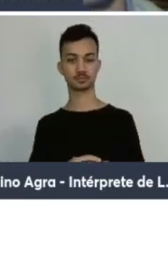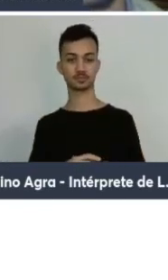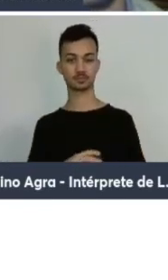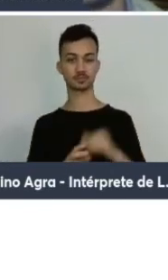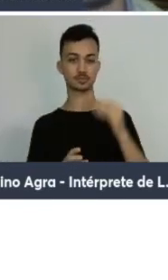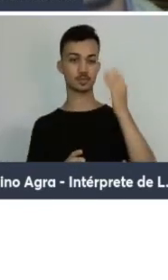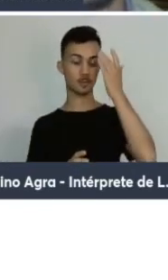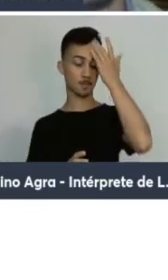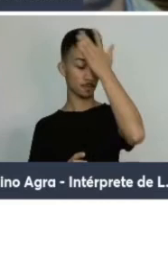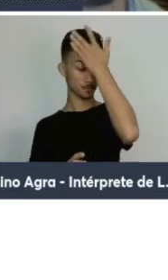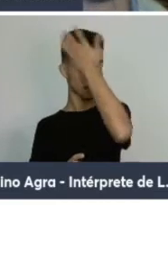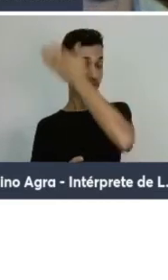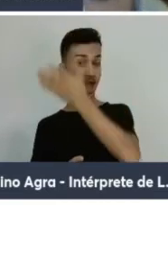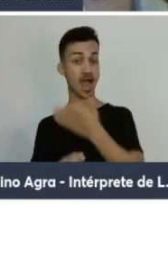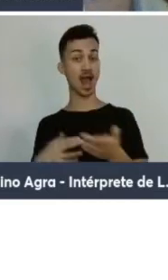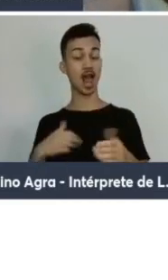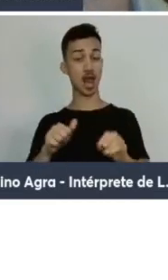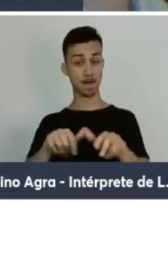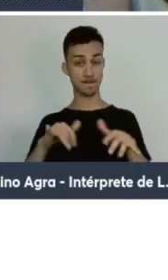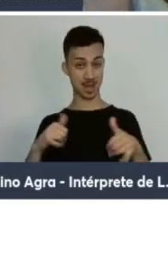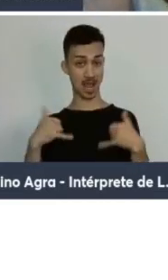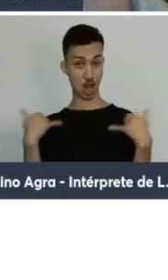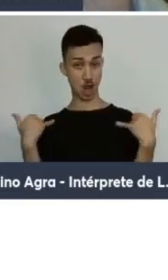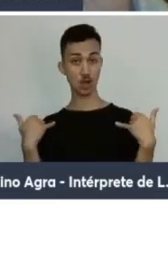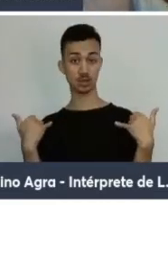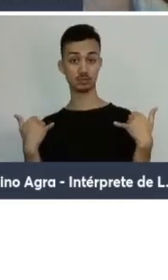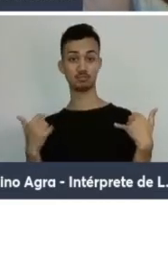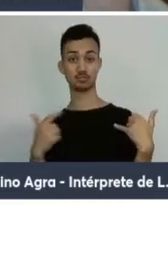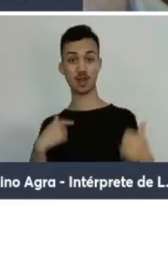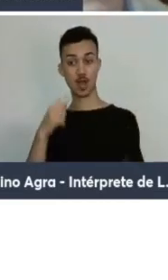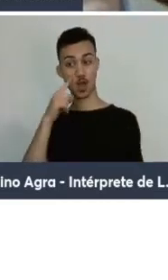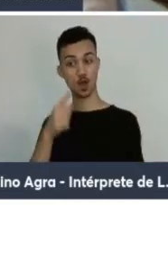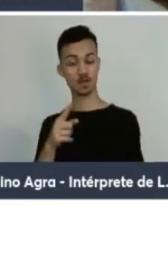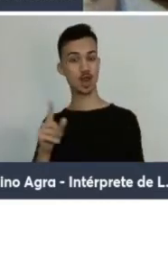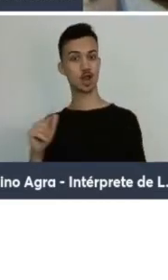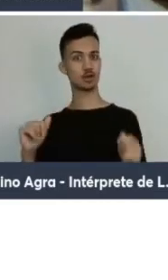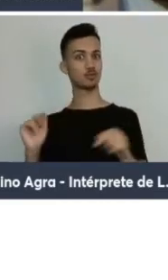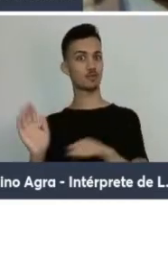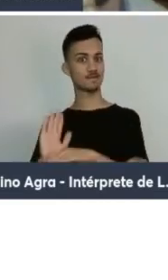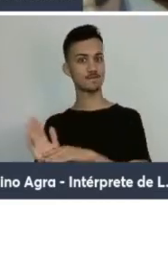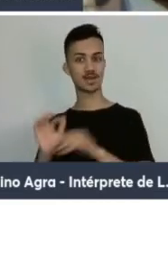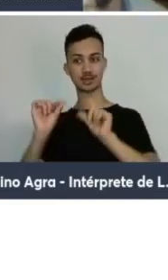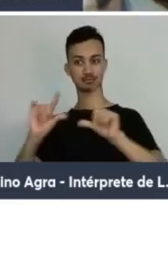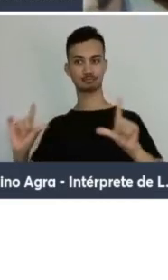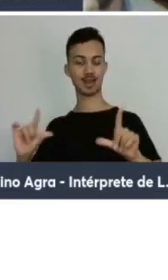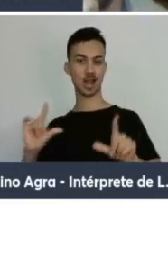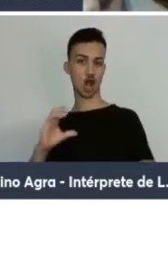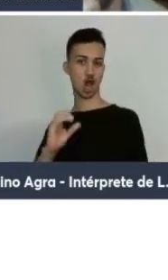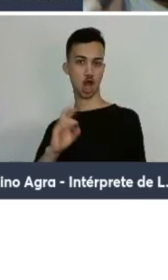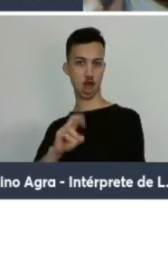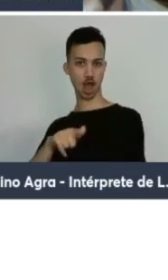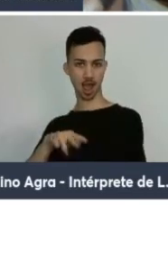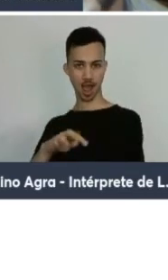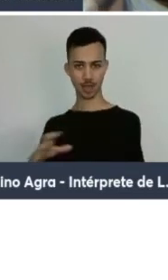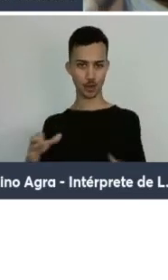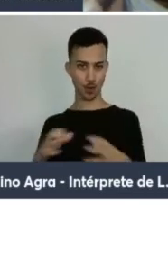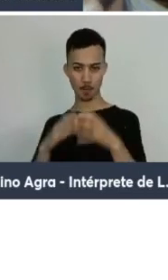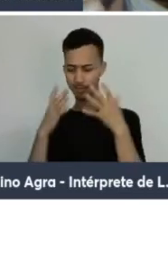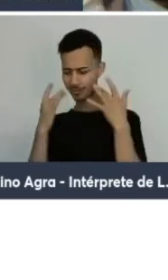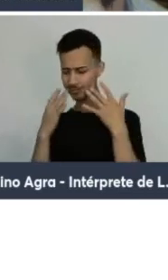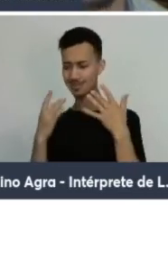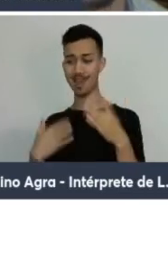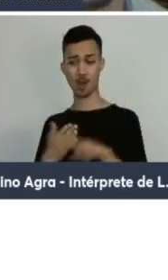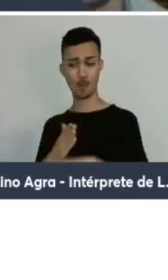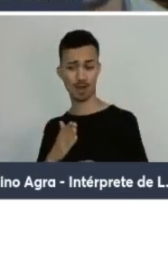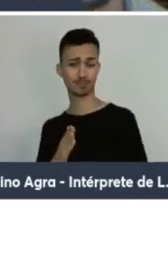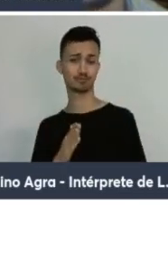eu conheci... Eu cheguei até a assistir um vídeo do Roberto, né? Maravilhoso, mas eu não tinha acesso. Né? Eu, particularmente,